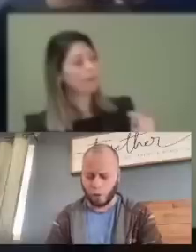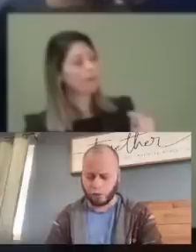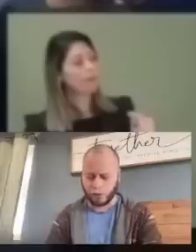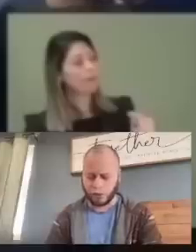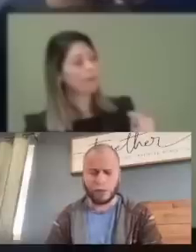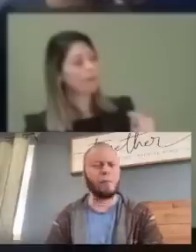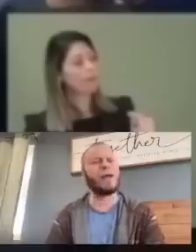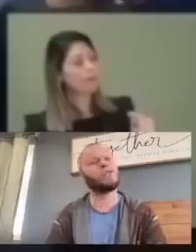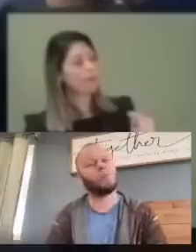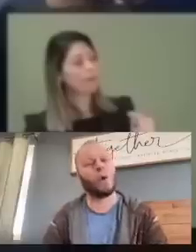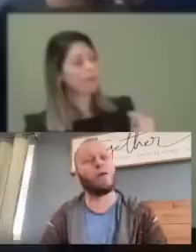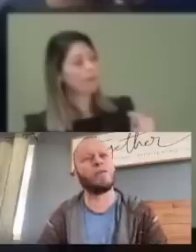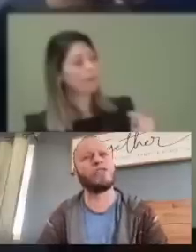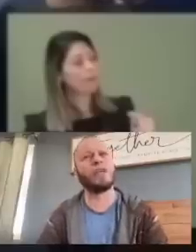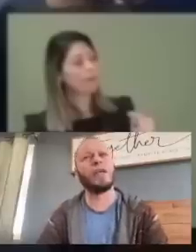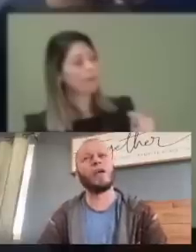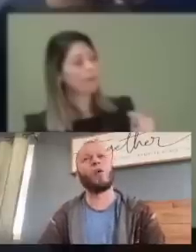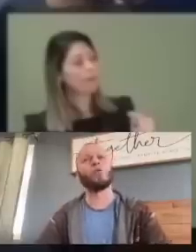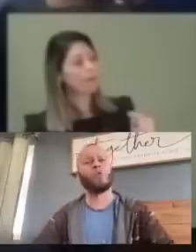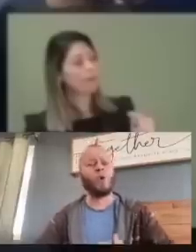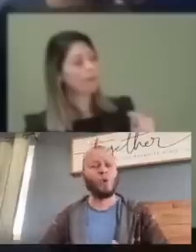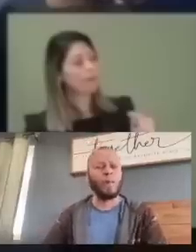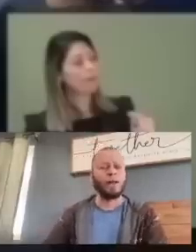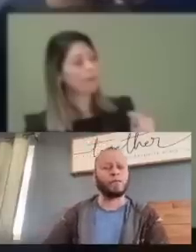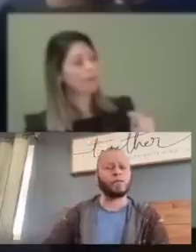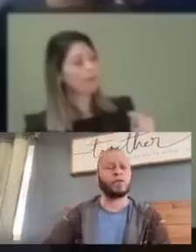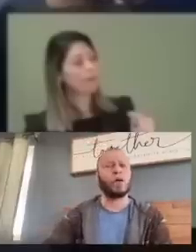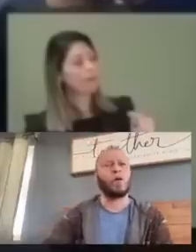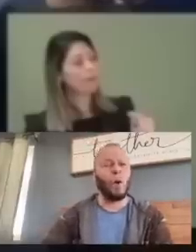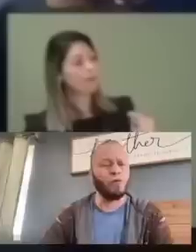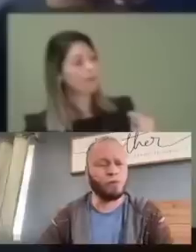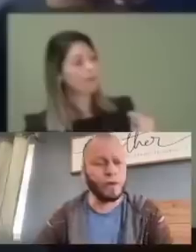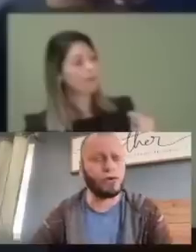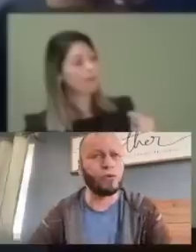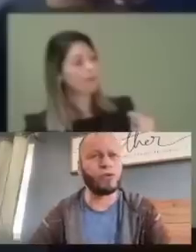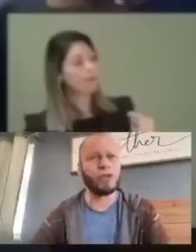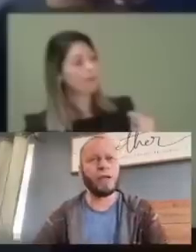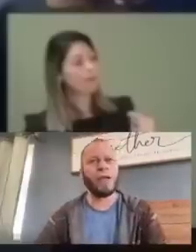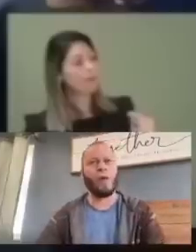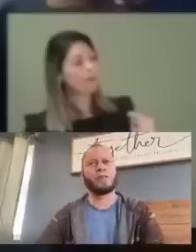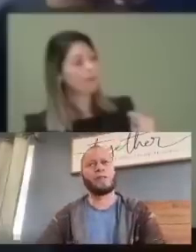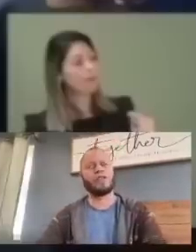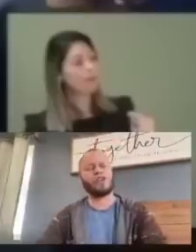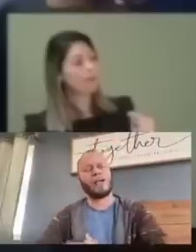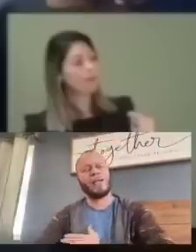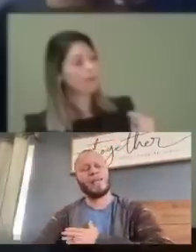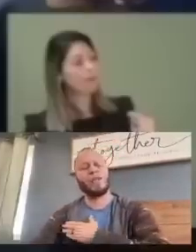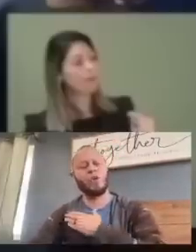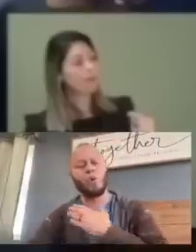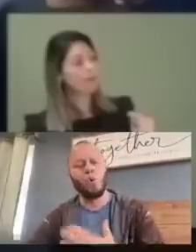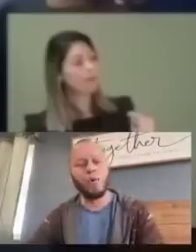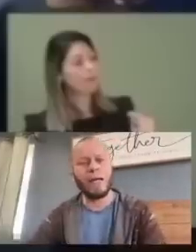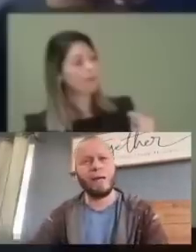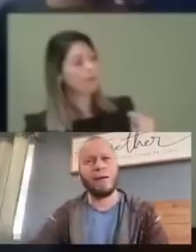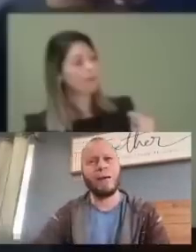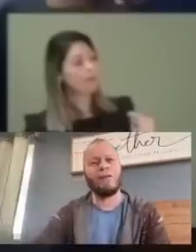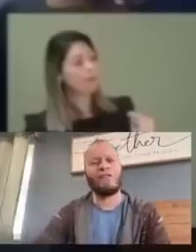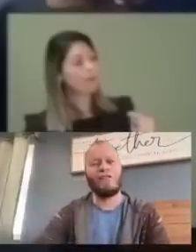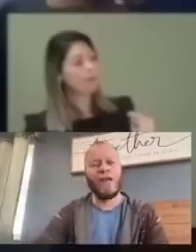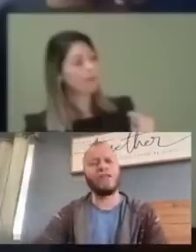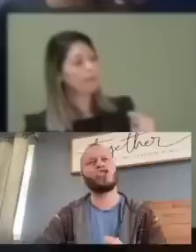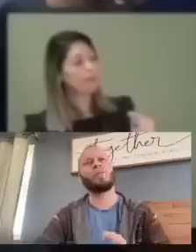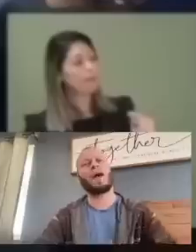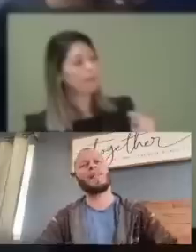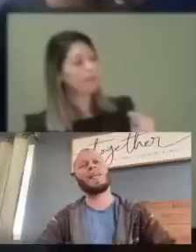provas e mais provas com documentos com vídeos ou seja que Lula